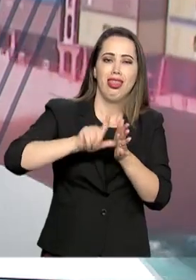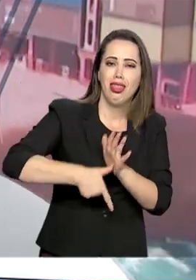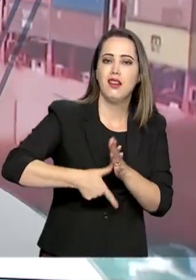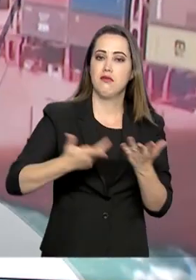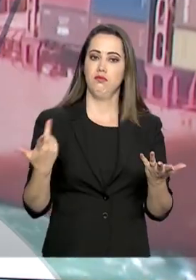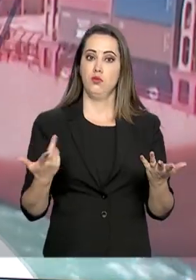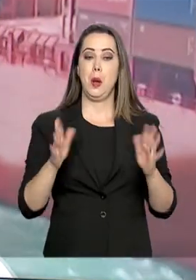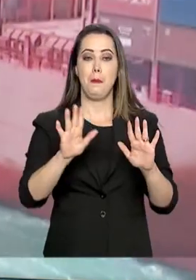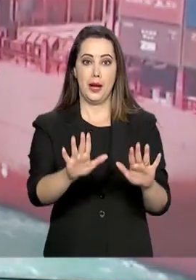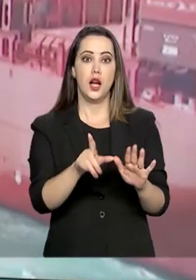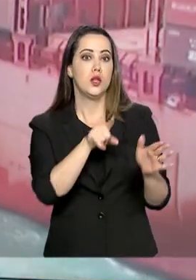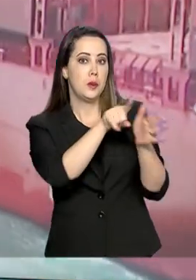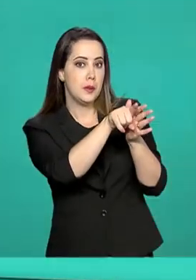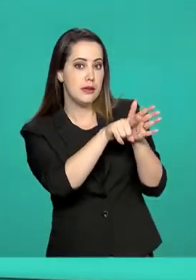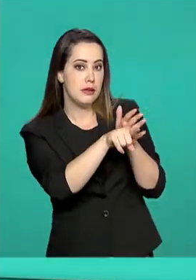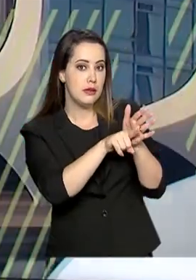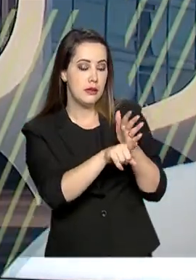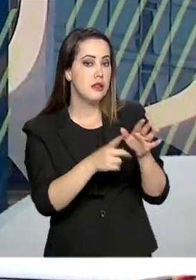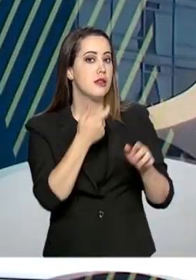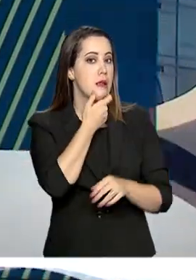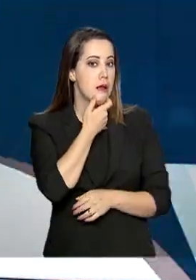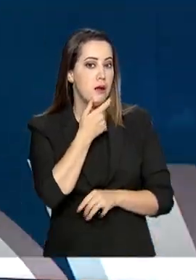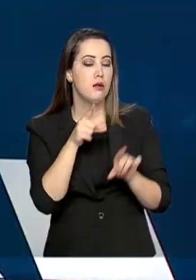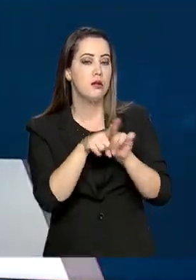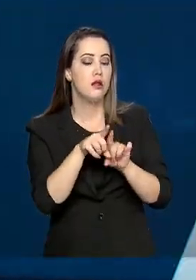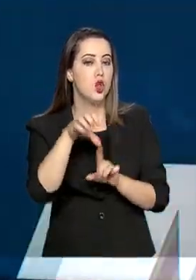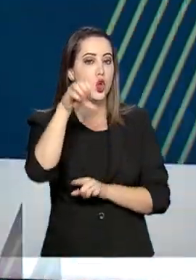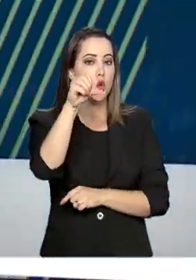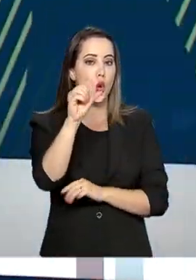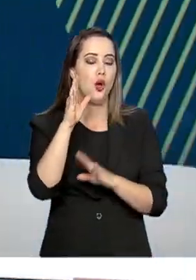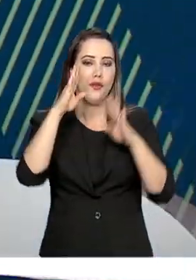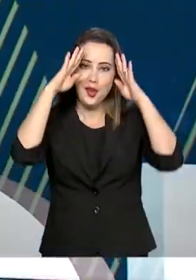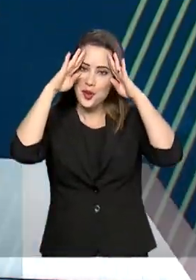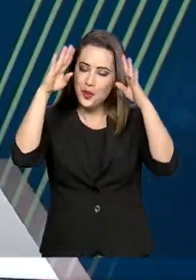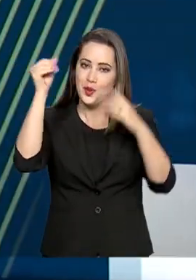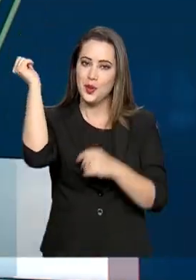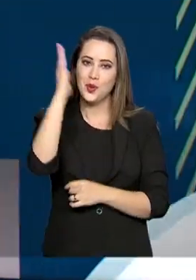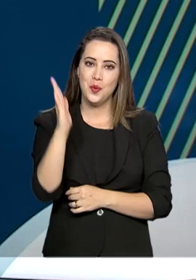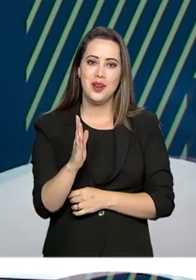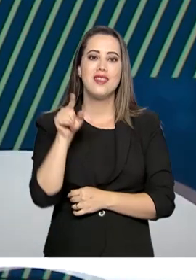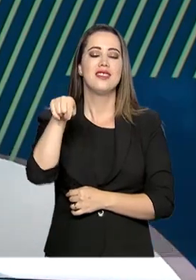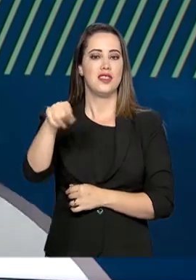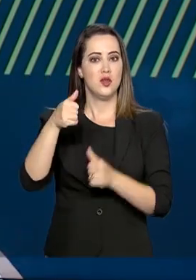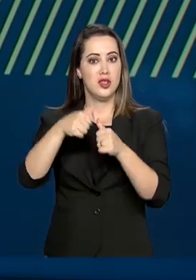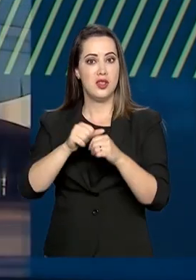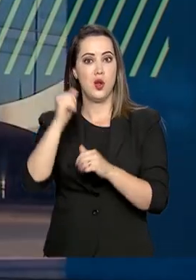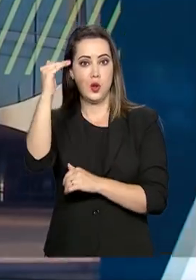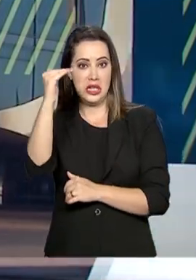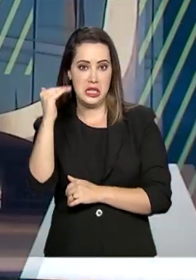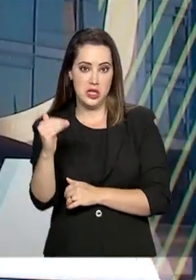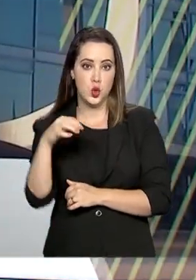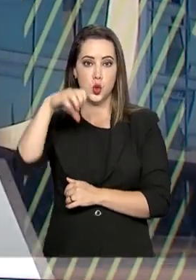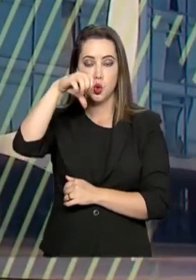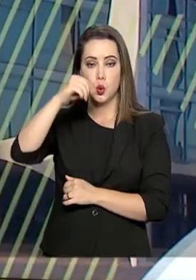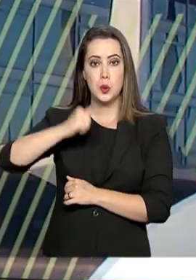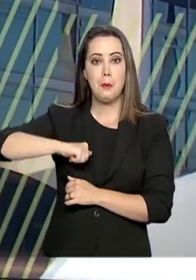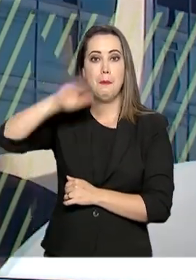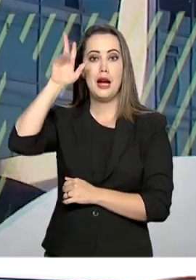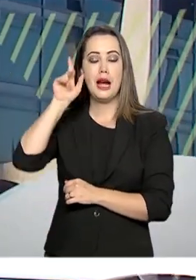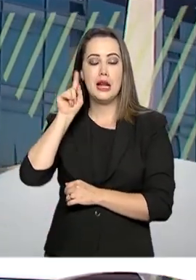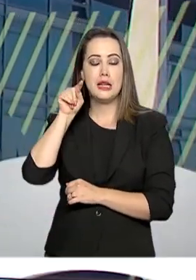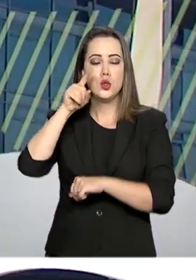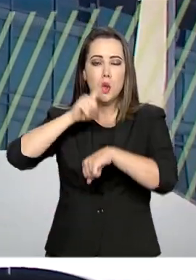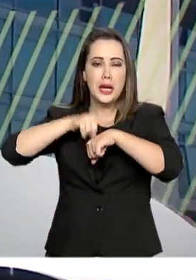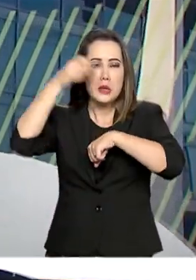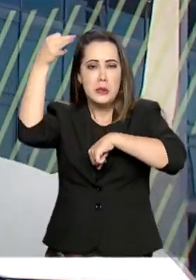consultoria britânica, nove aeroportos brasileiros estão na lista dos mais pontuais do mundo. Entre eles, o aeroporto de